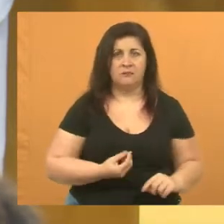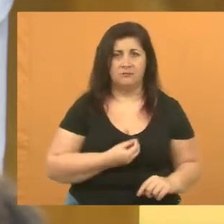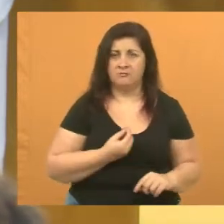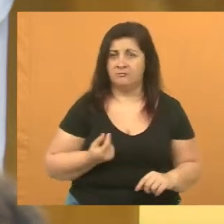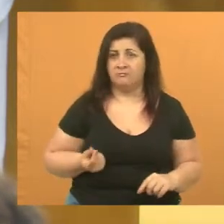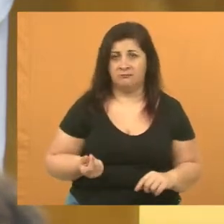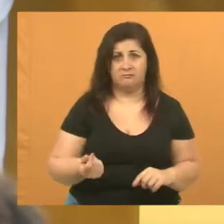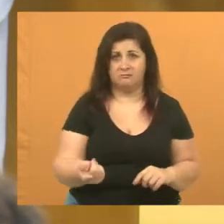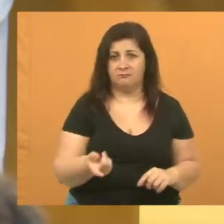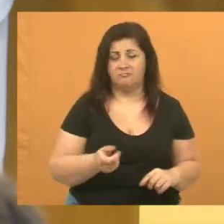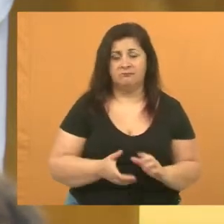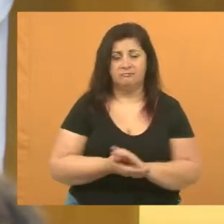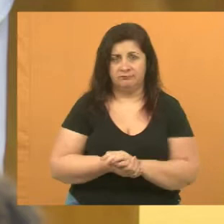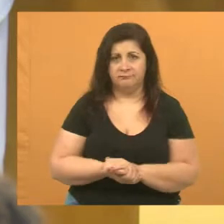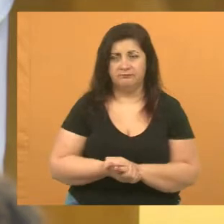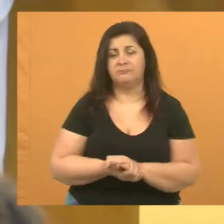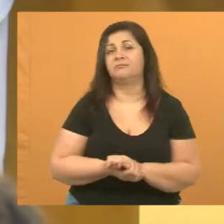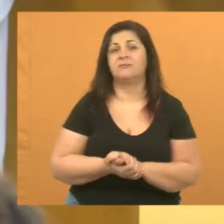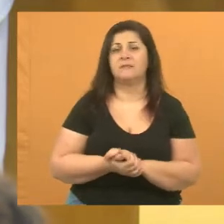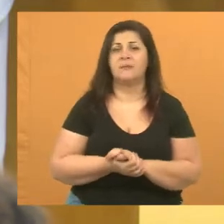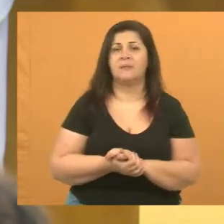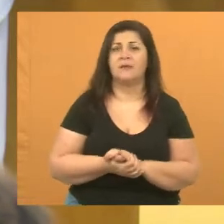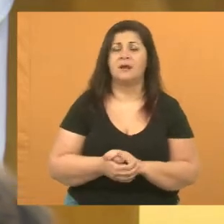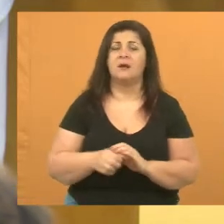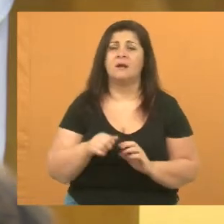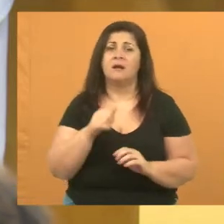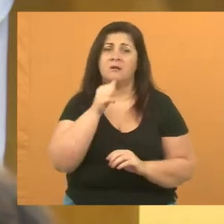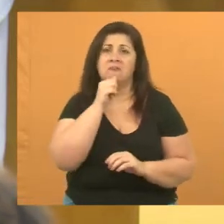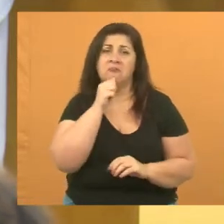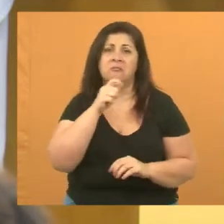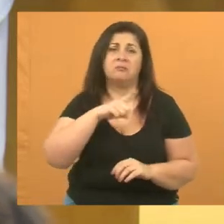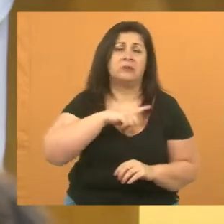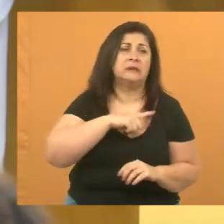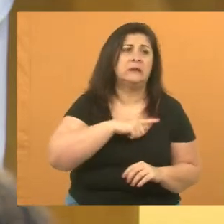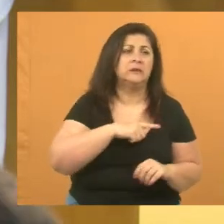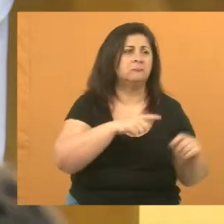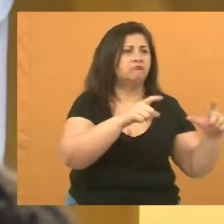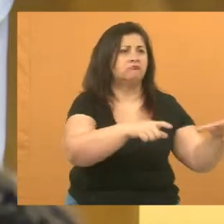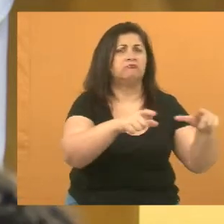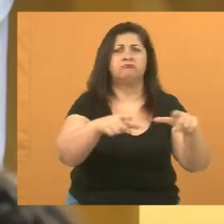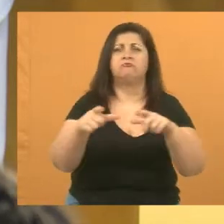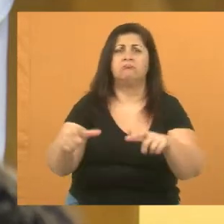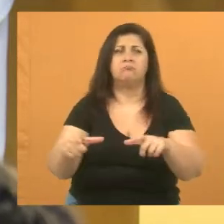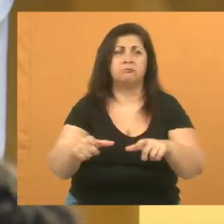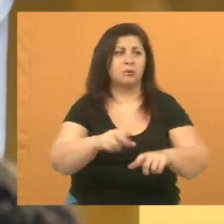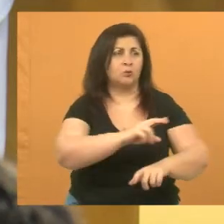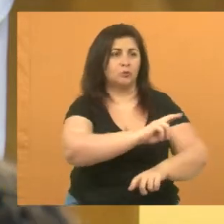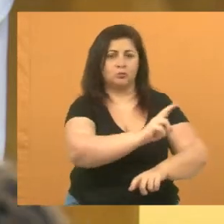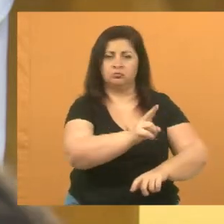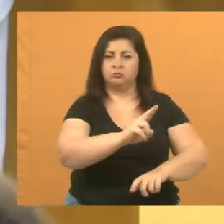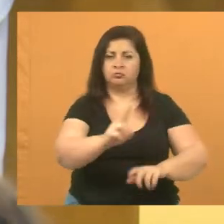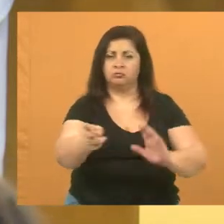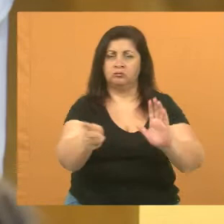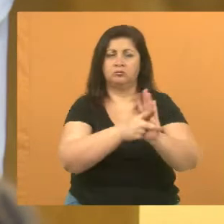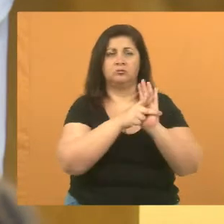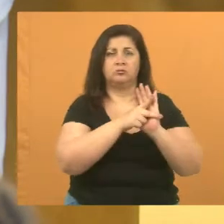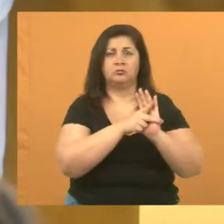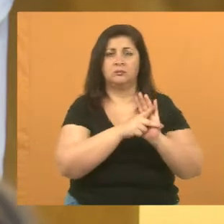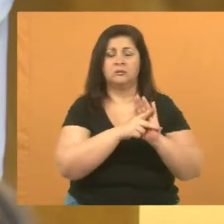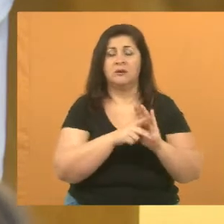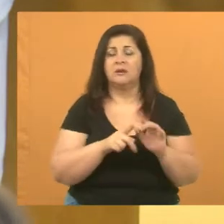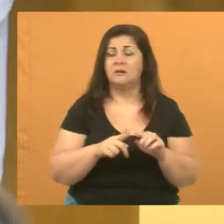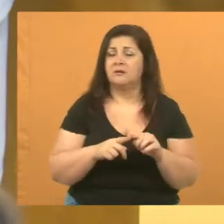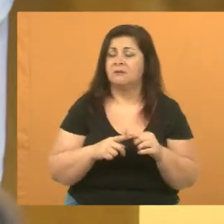sua perpétua habitação, ainda que tenha dado a regiões inteiras o seu nome. Pois